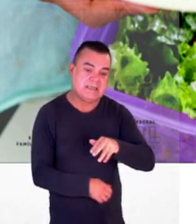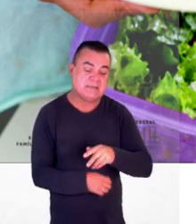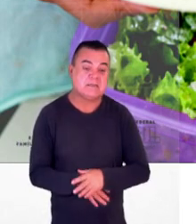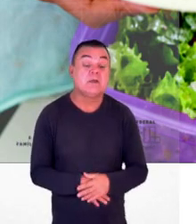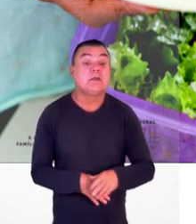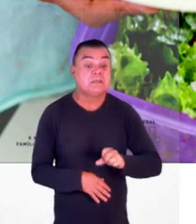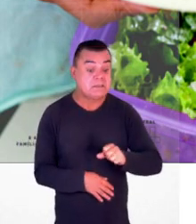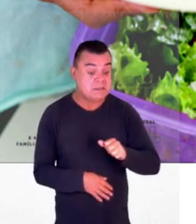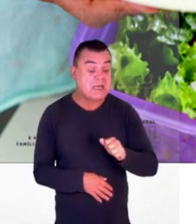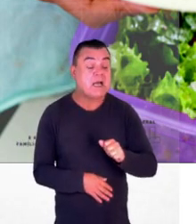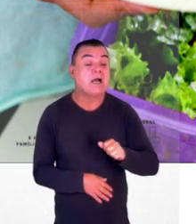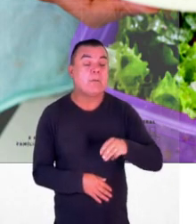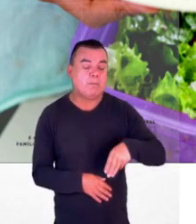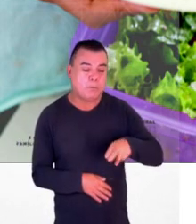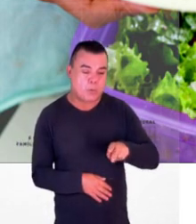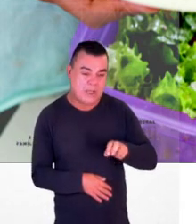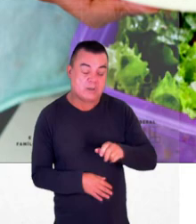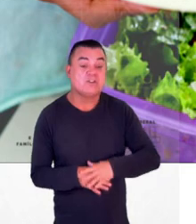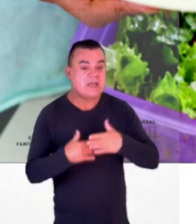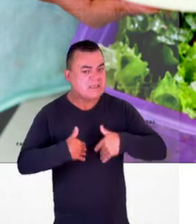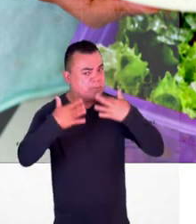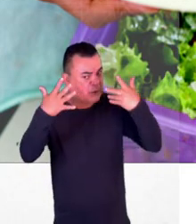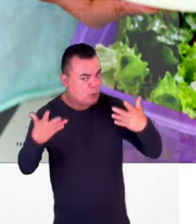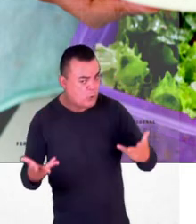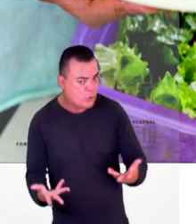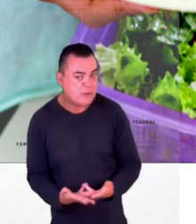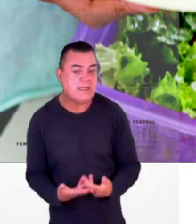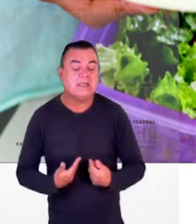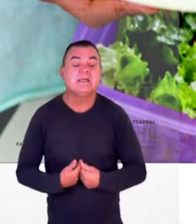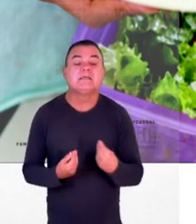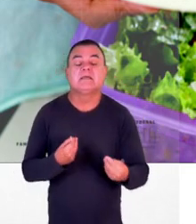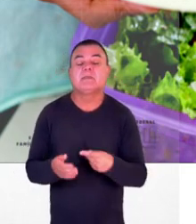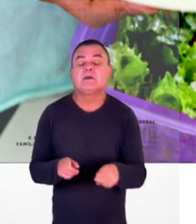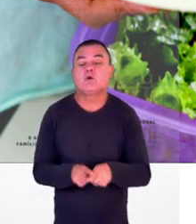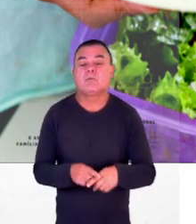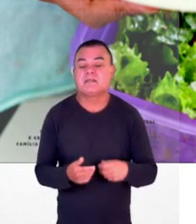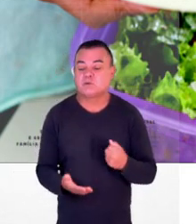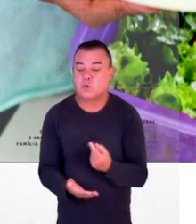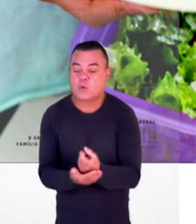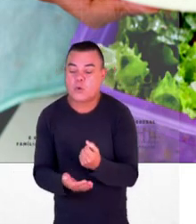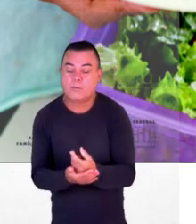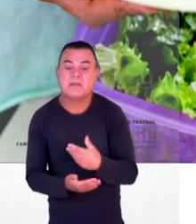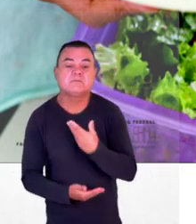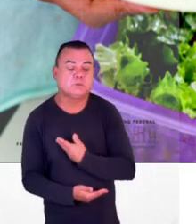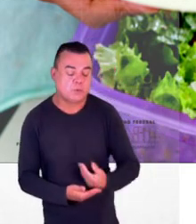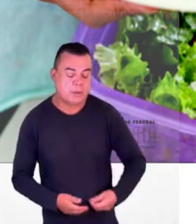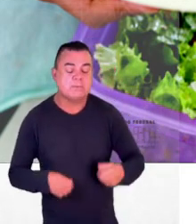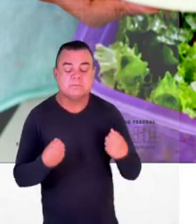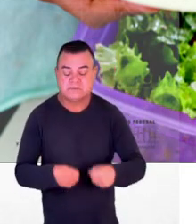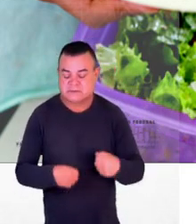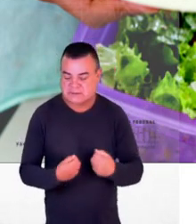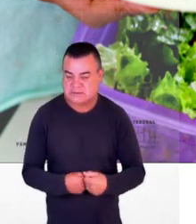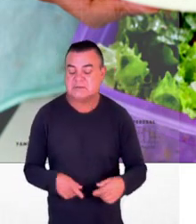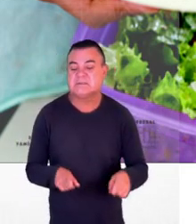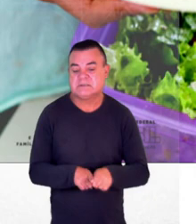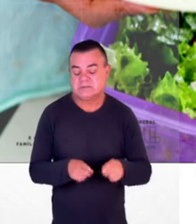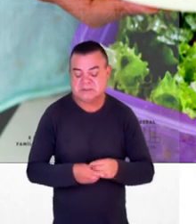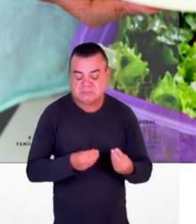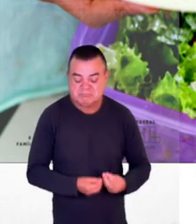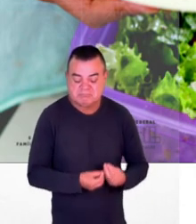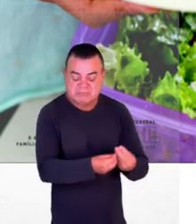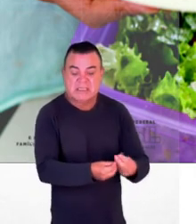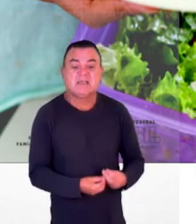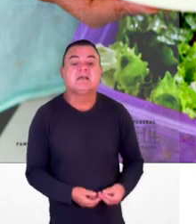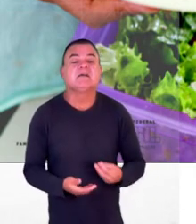processo das cozinhas solidárias e de como as compras públicas podem e devem servir também né para para garantir renda mas